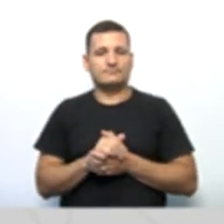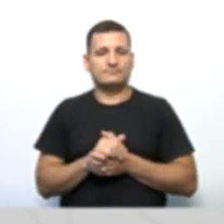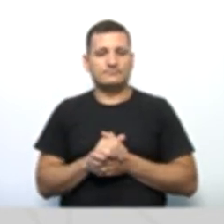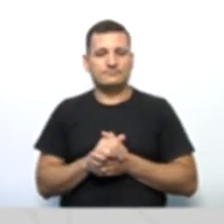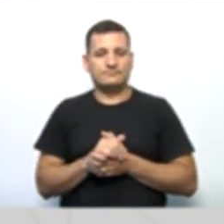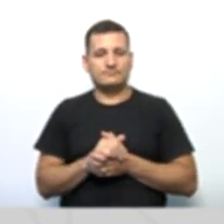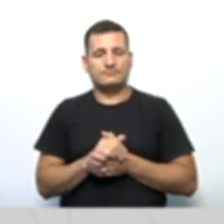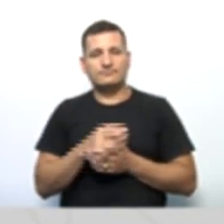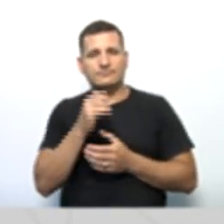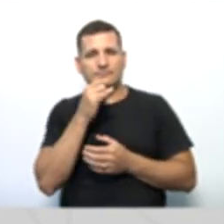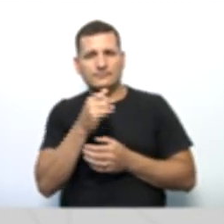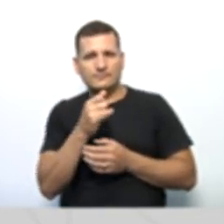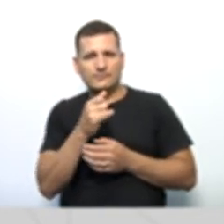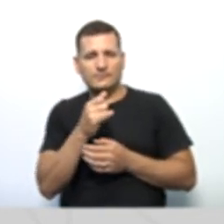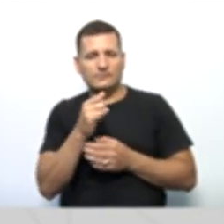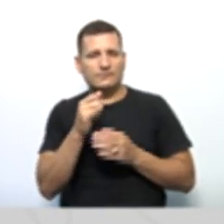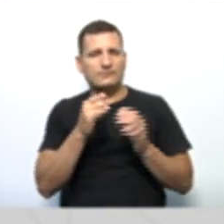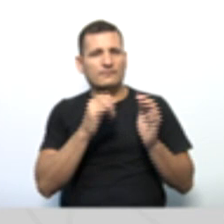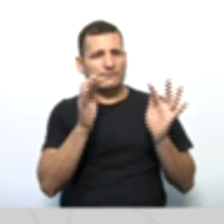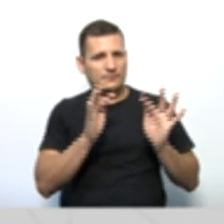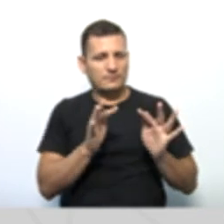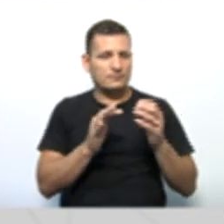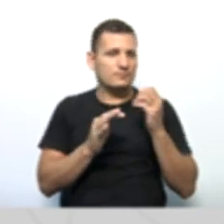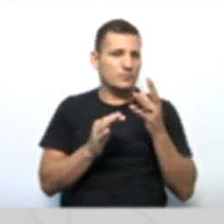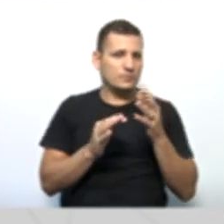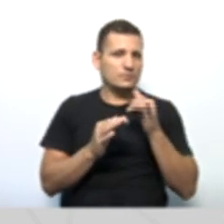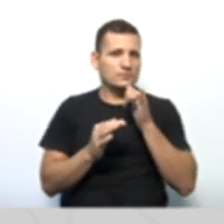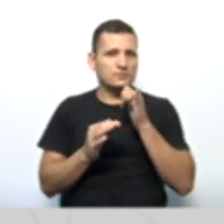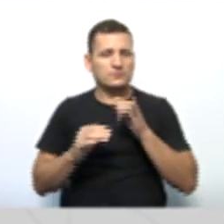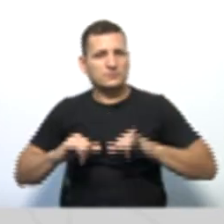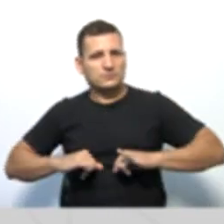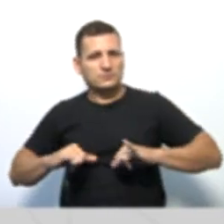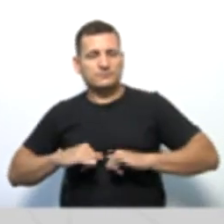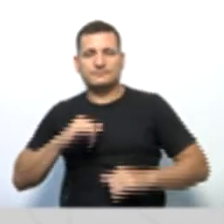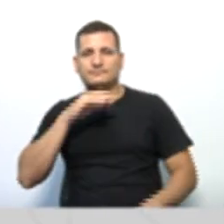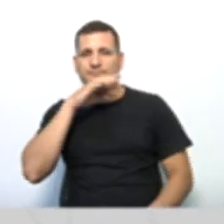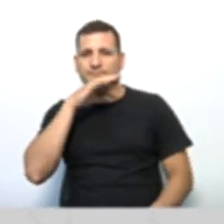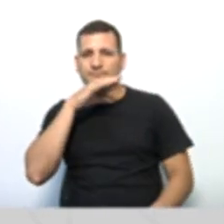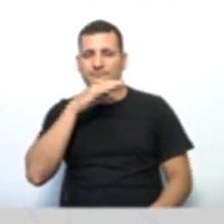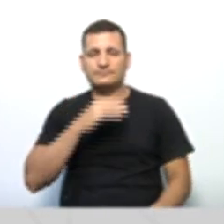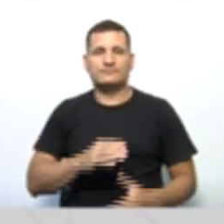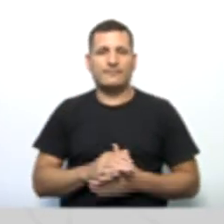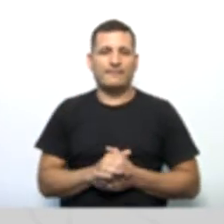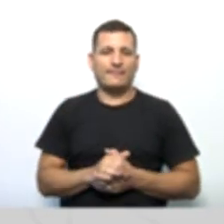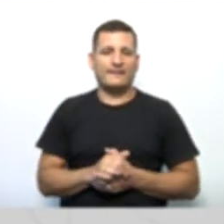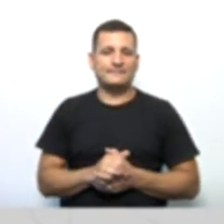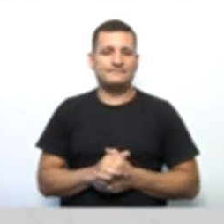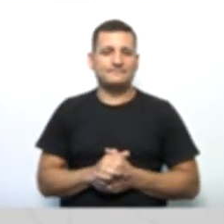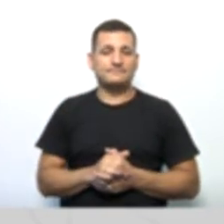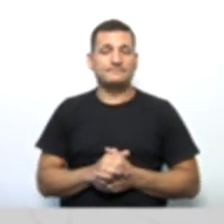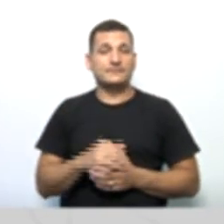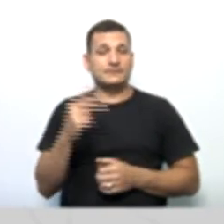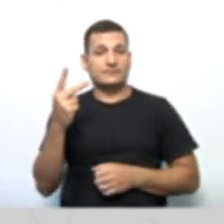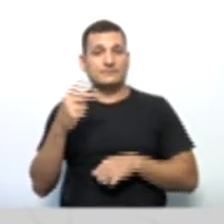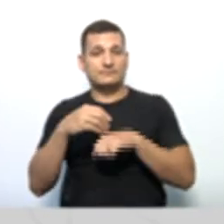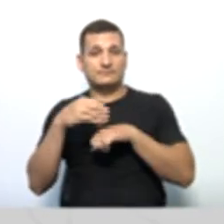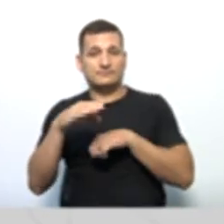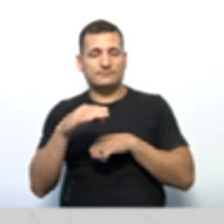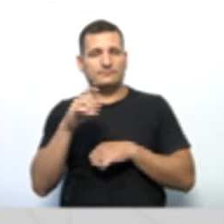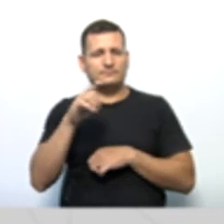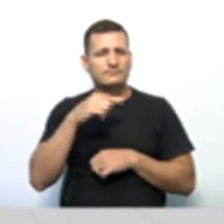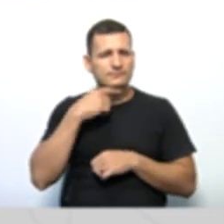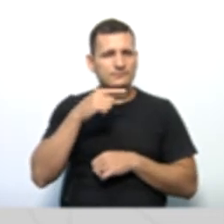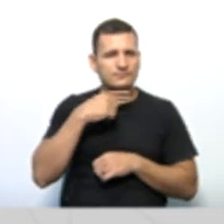Se provoca alegria, é bom. Se provoca sofrimento, é ruim. A segunda dica, quando você está em